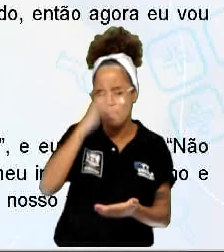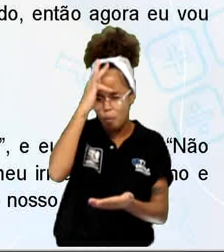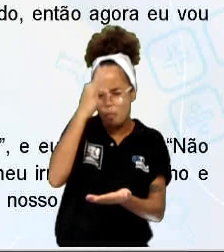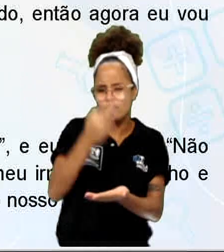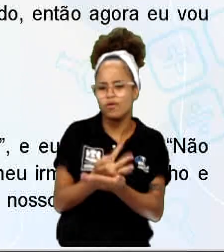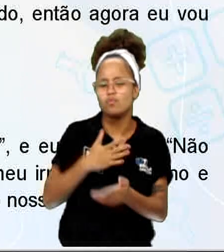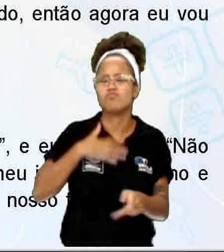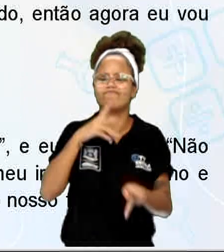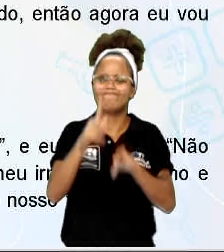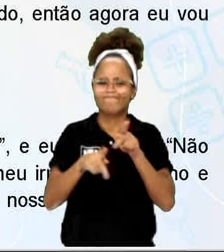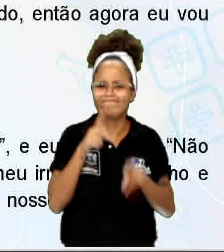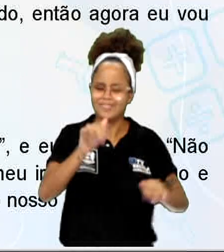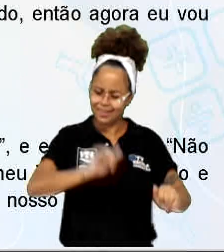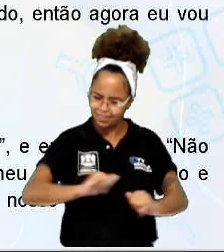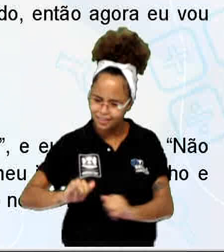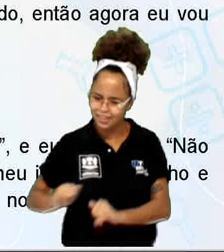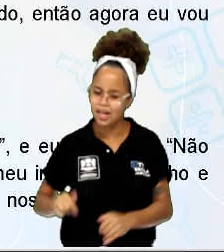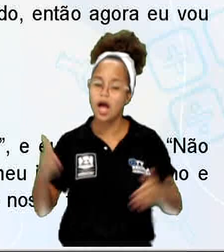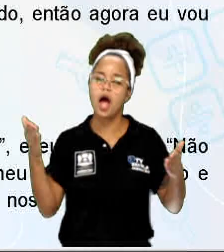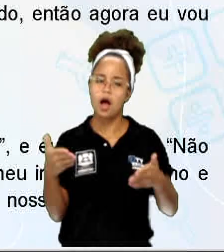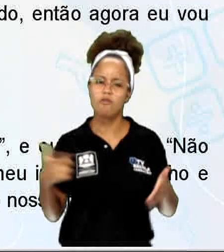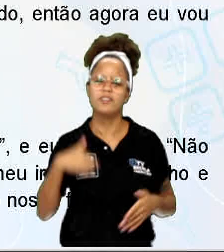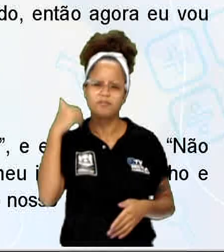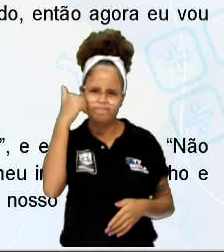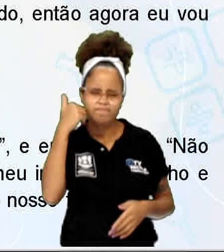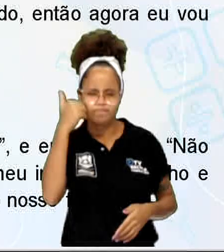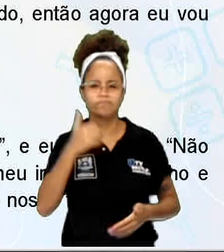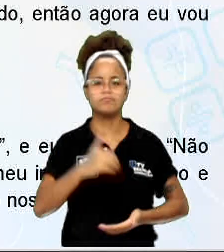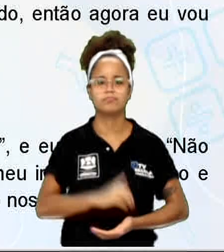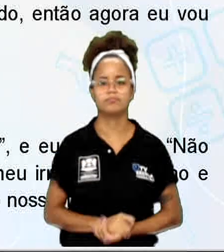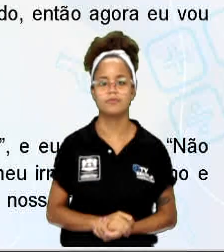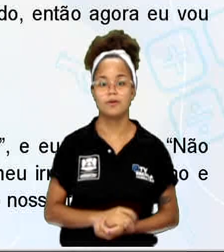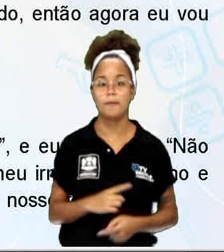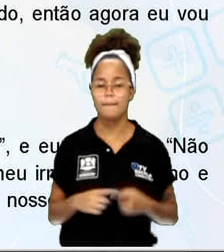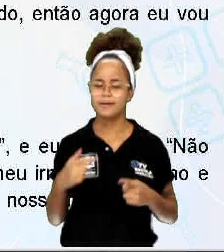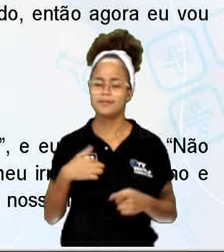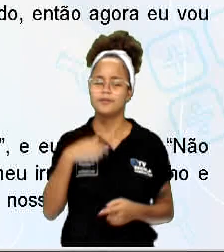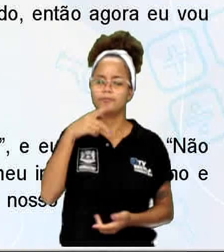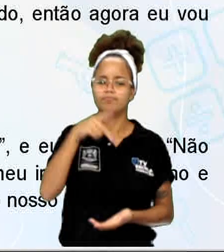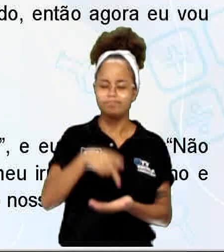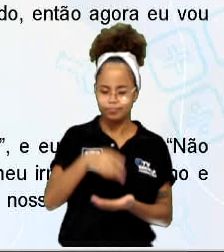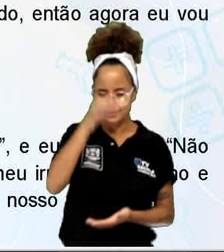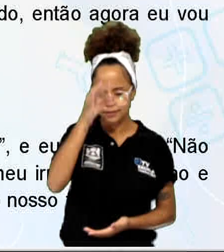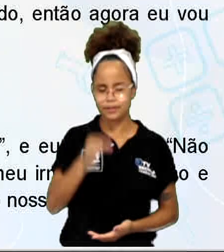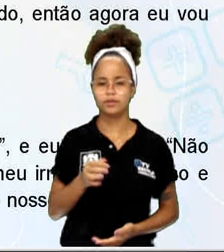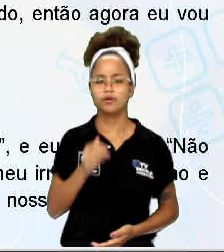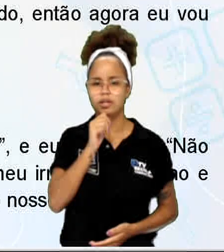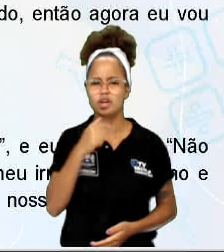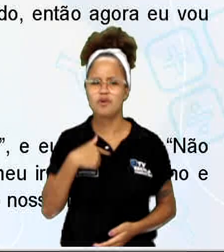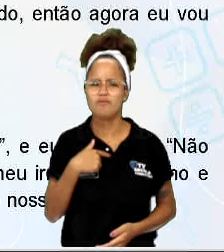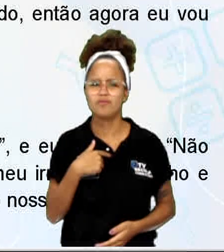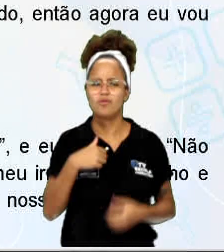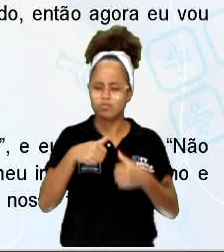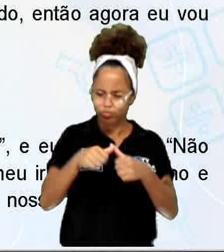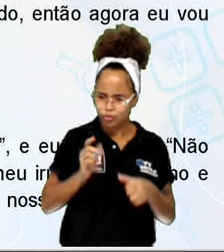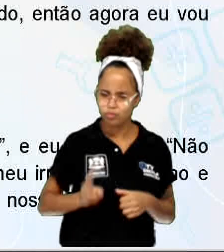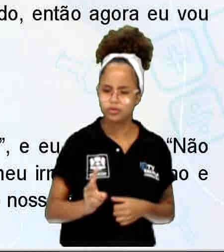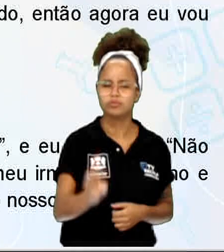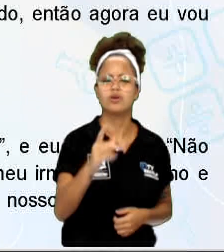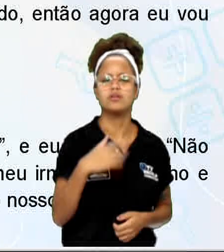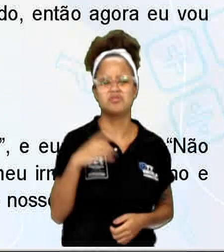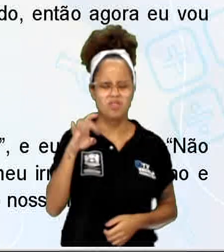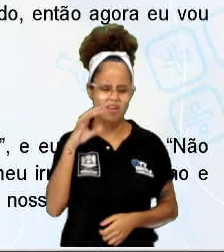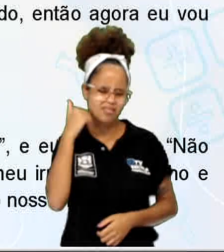povo sofrido, então agora eu vou sacanear. Mais honesta ainda eu vou ficar. Só de sacanagem.